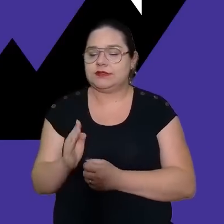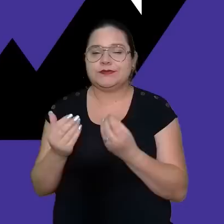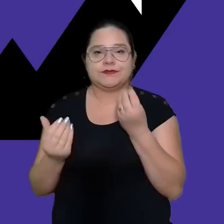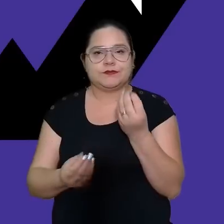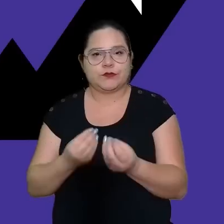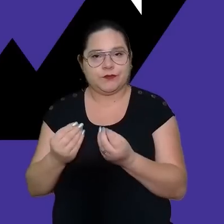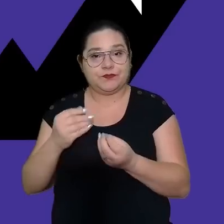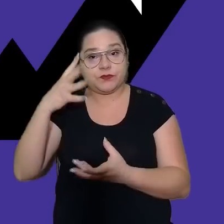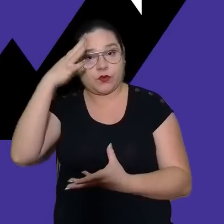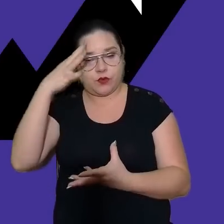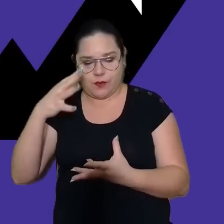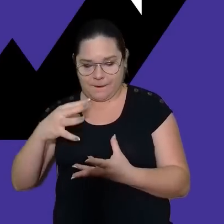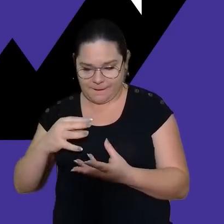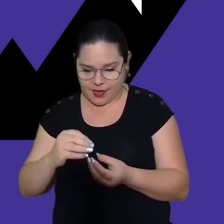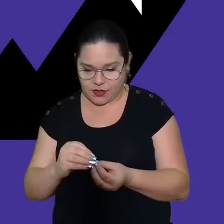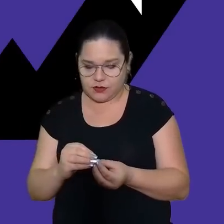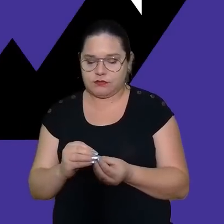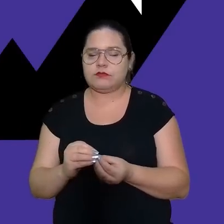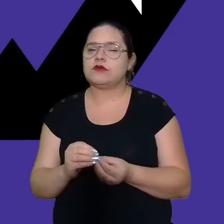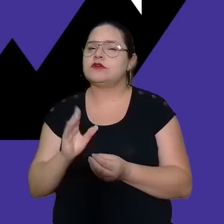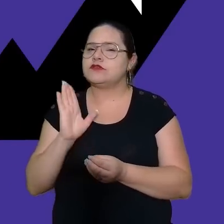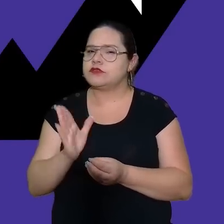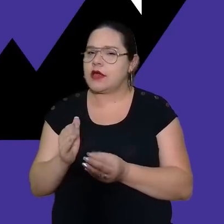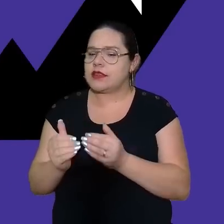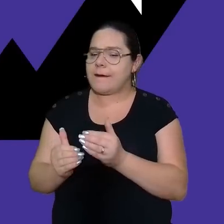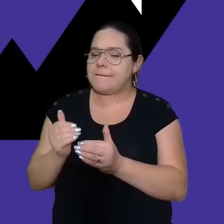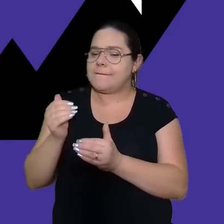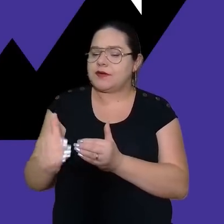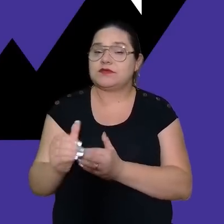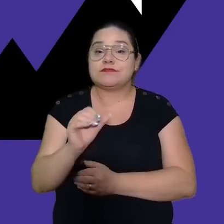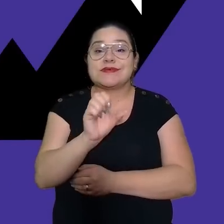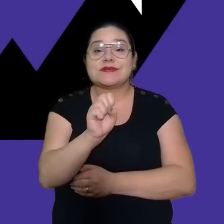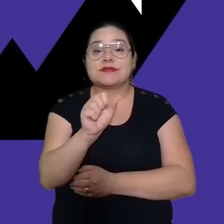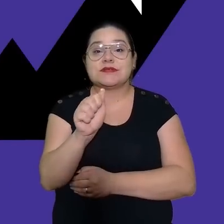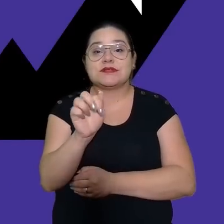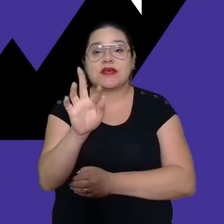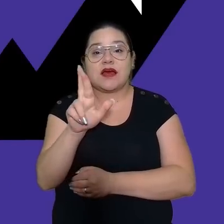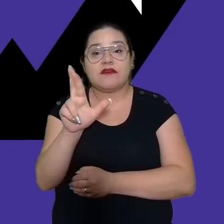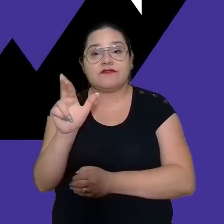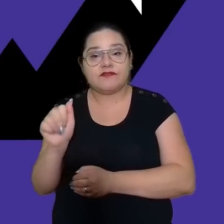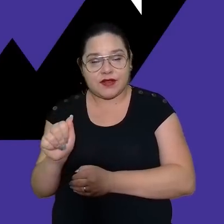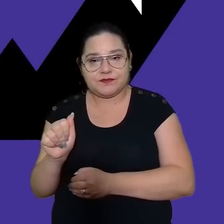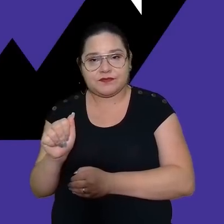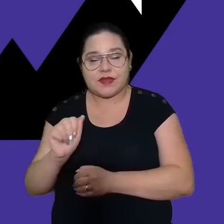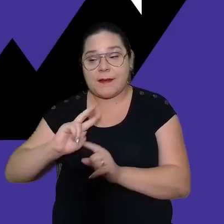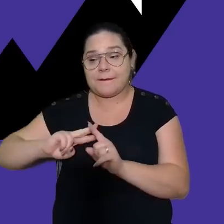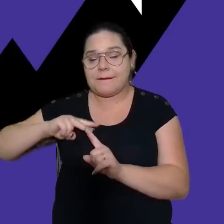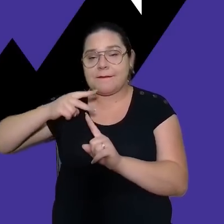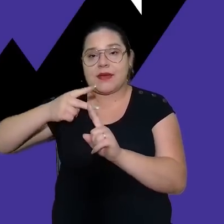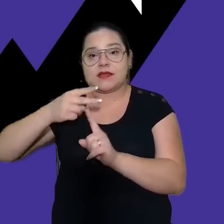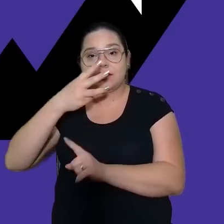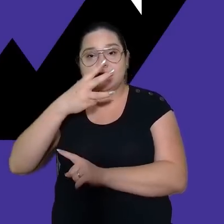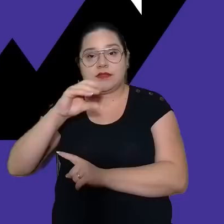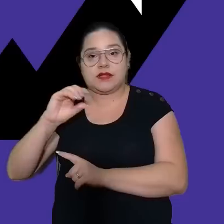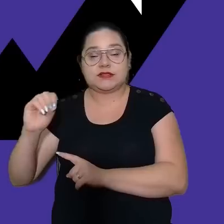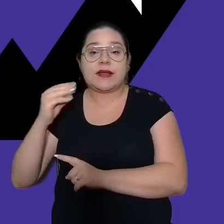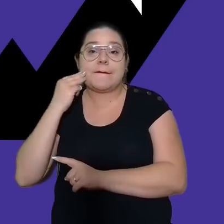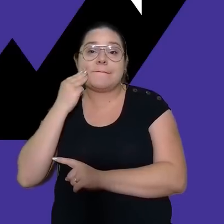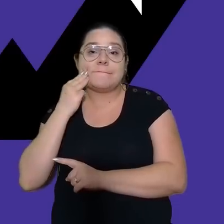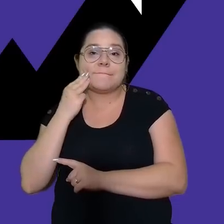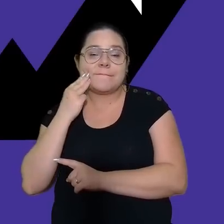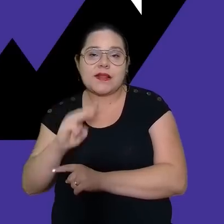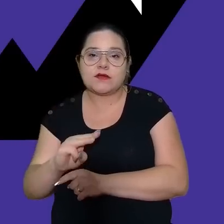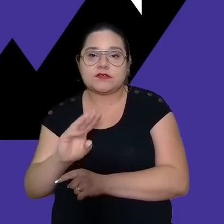Brasil, já na próxima safra, supera e bem as 300 milhões de toneladas de produção